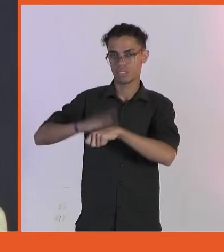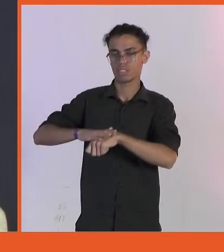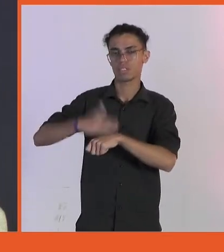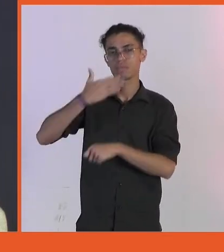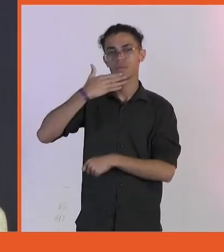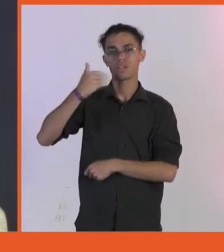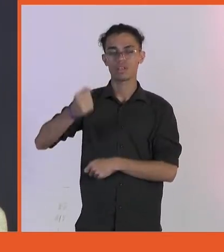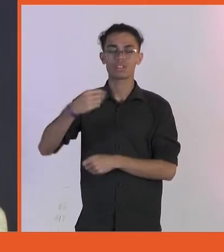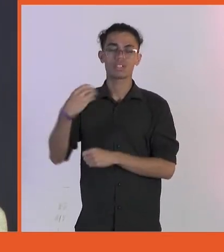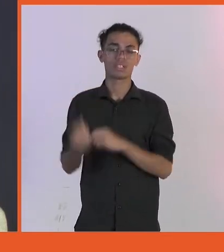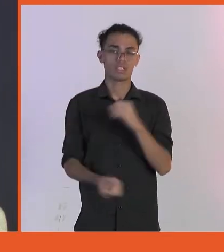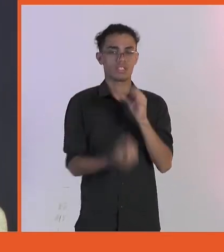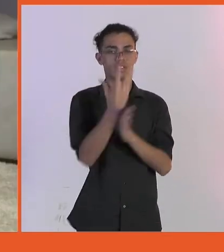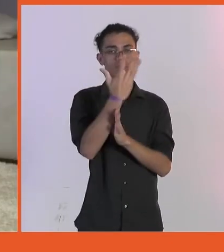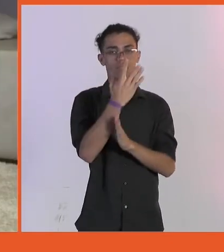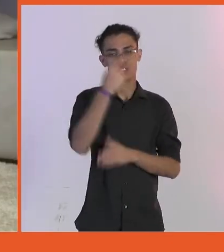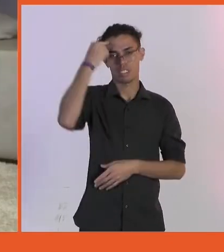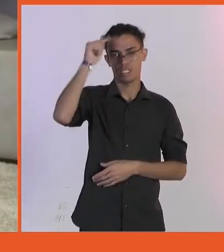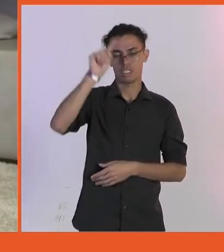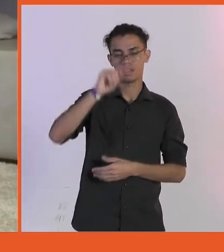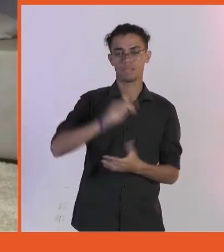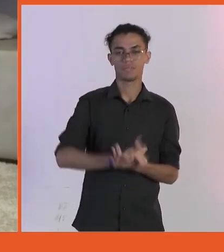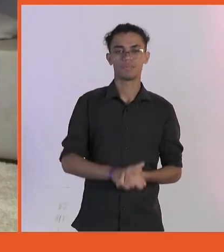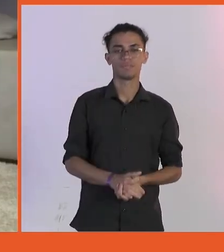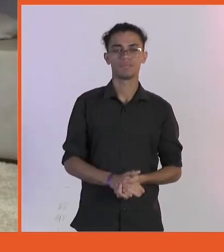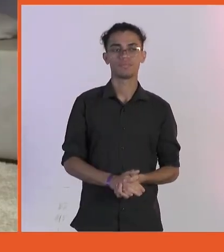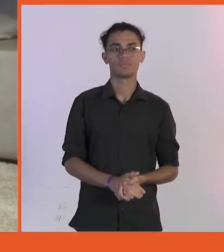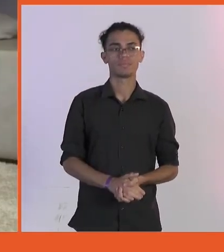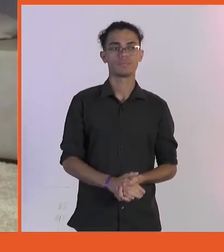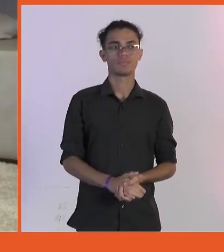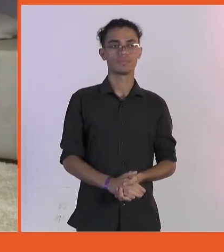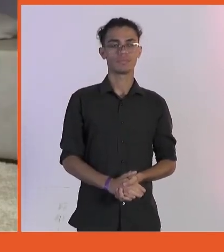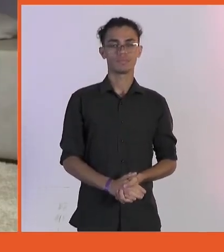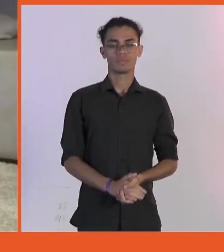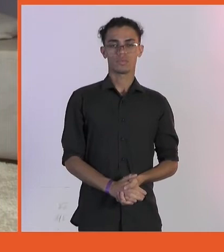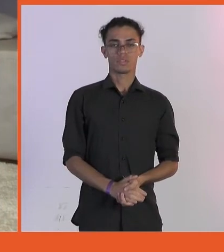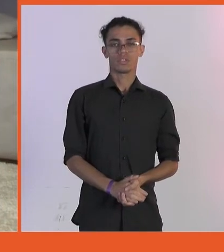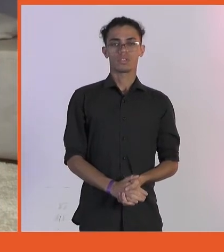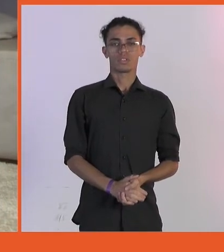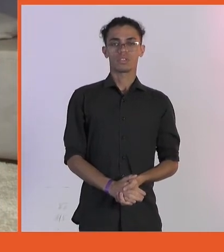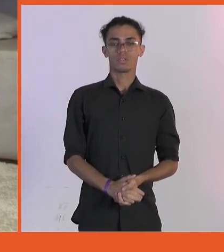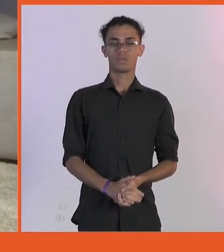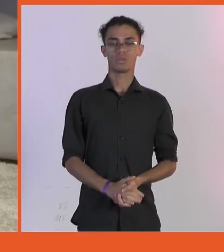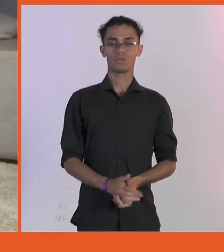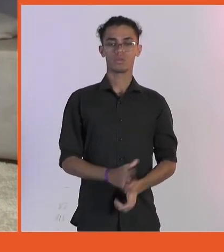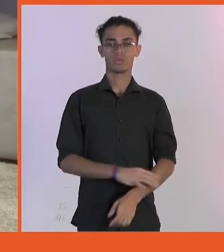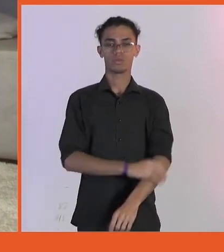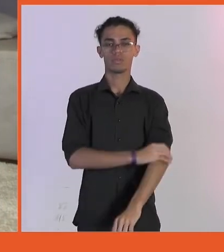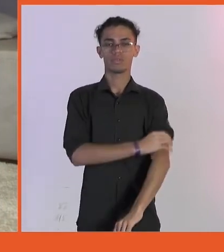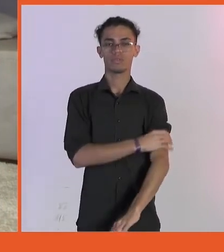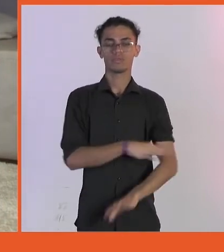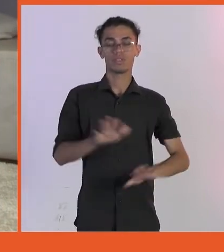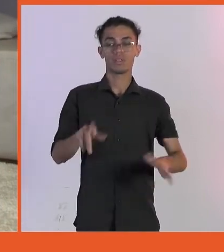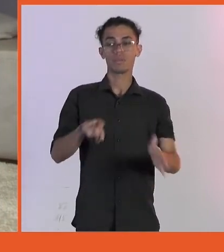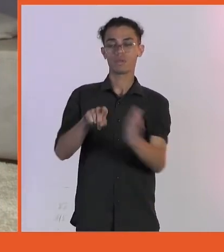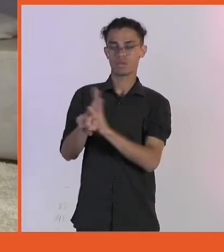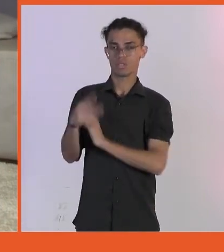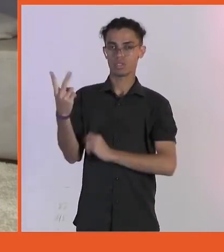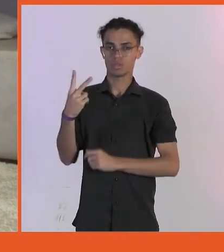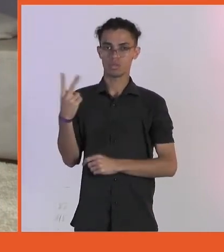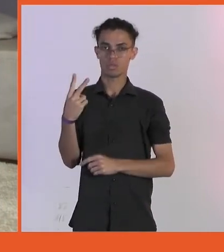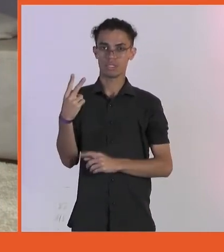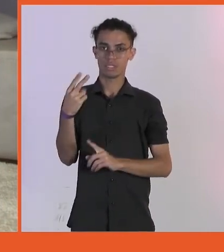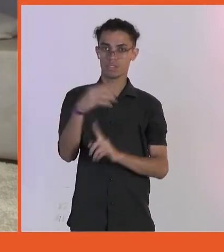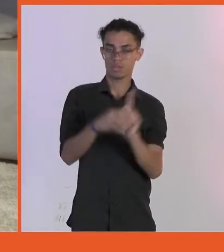que é ser criativo. Isso aí. Eu vou pegar uma pergunta aqui, que, na verdade, dá para juntar duas em